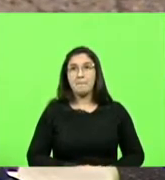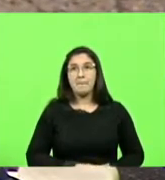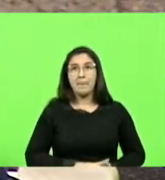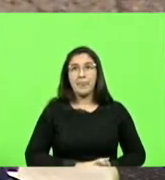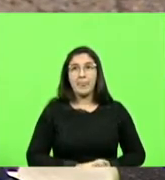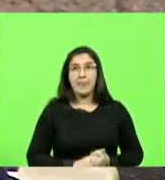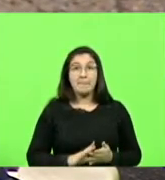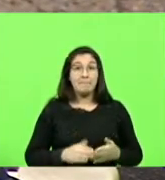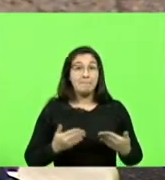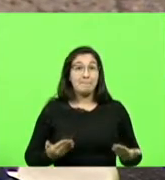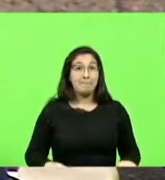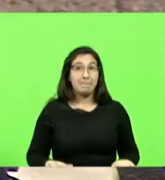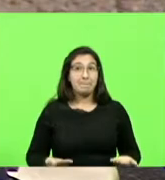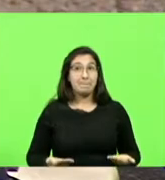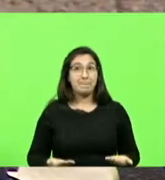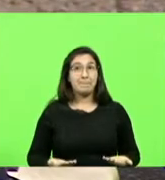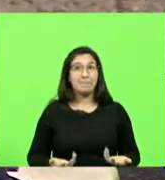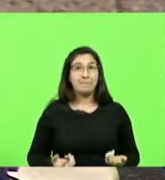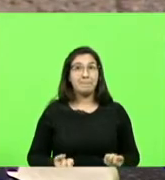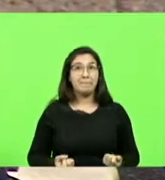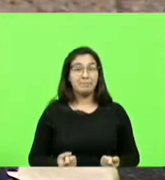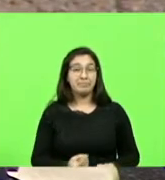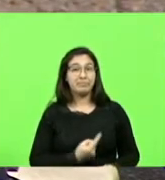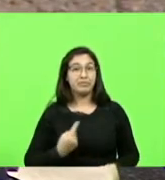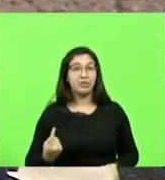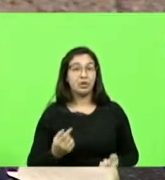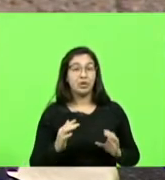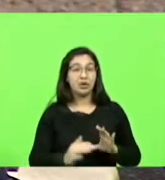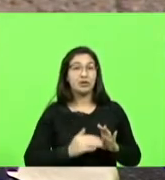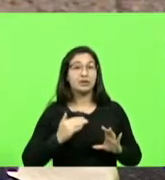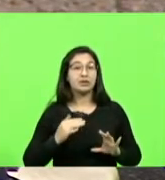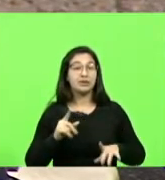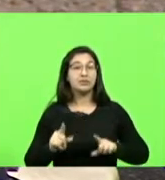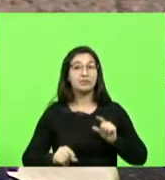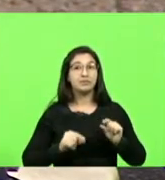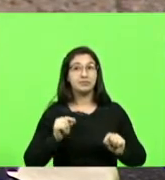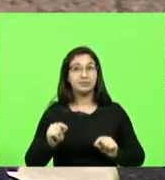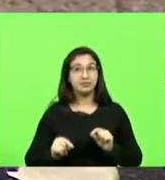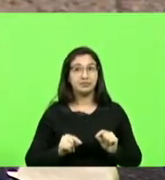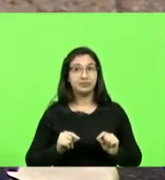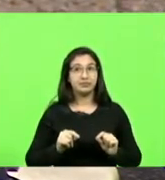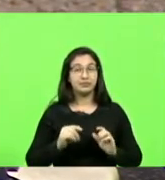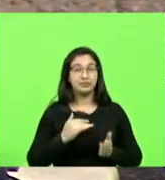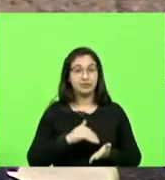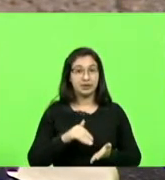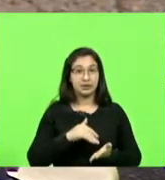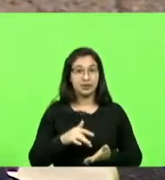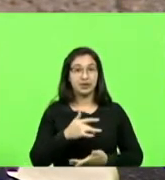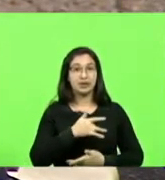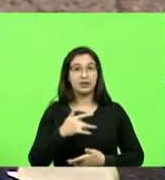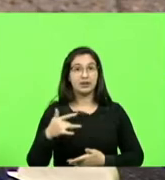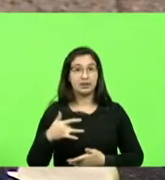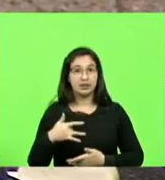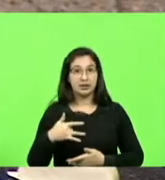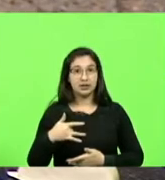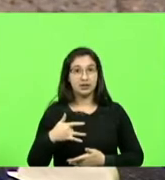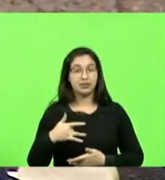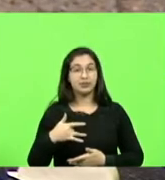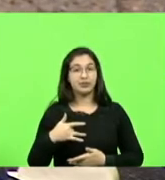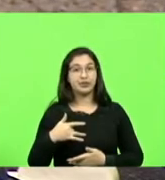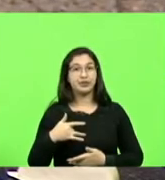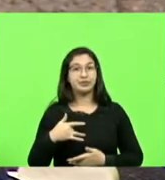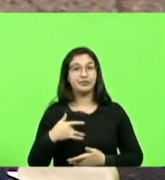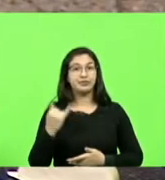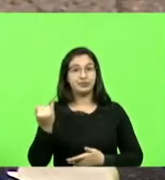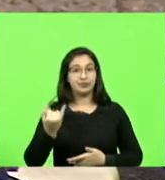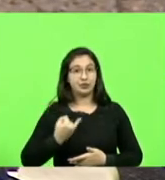E nós também recebemos aqui o secretário da Saúde, que nos trouxe aqui